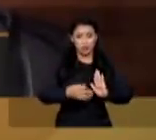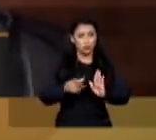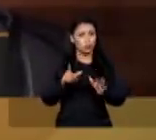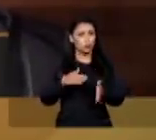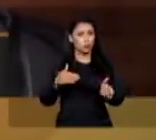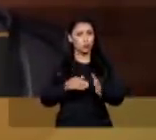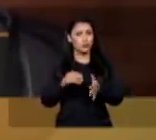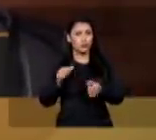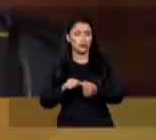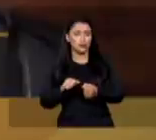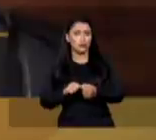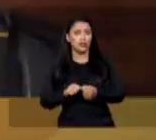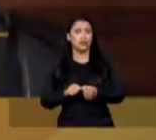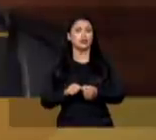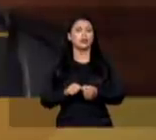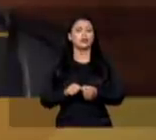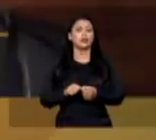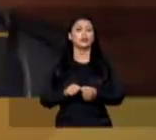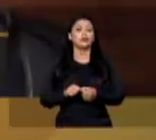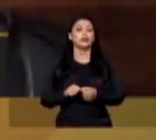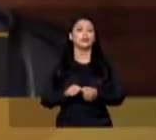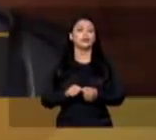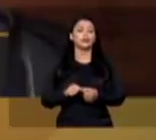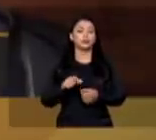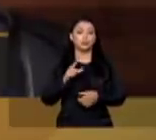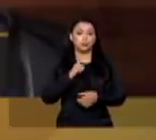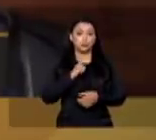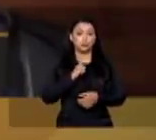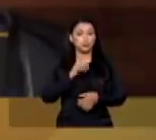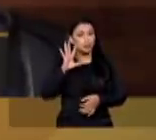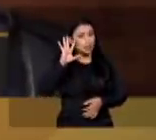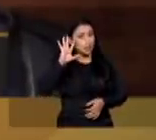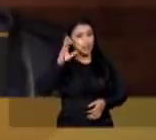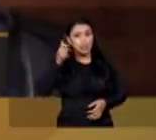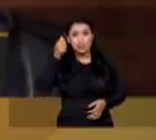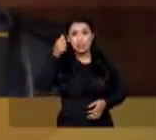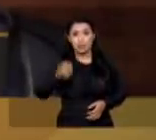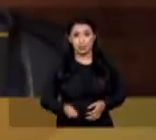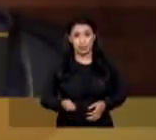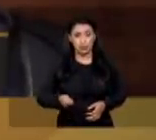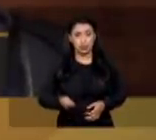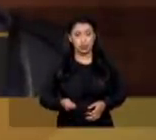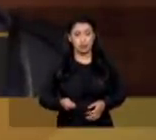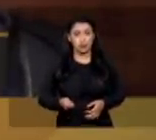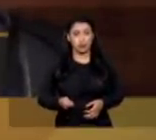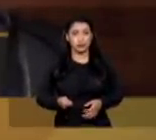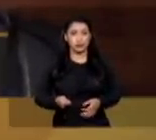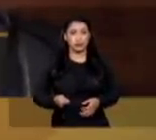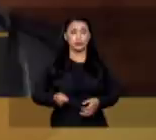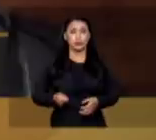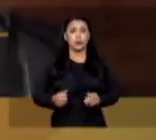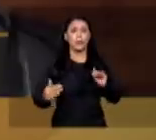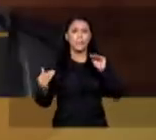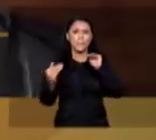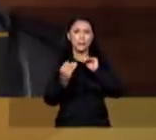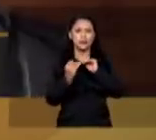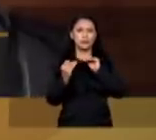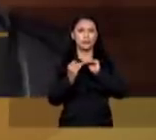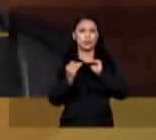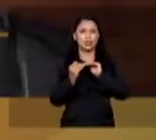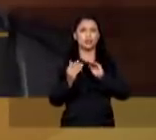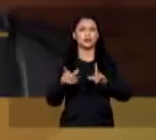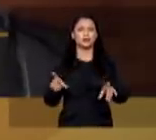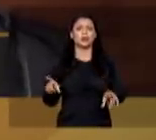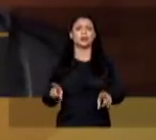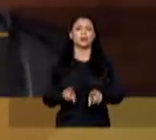praticados, inclusive os de índole decisória. Nesta mesma linha,